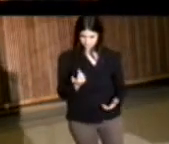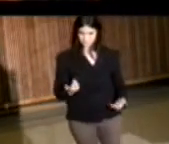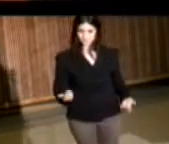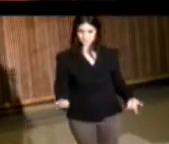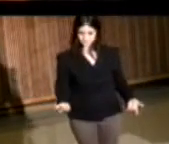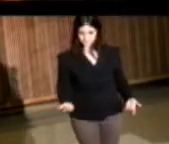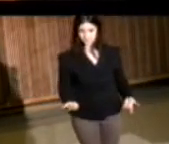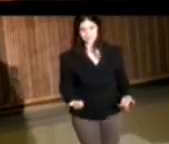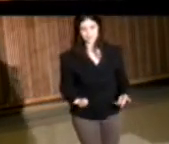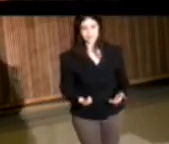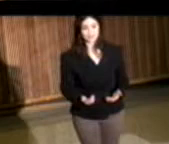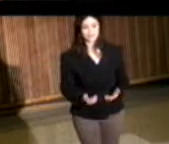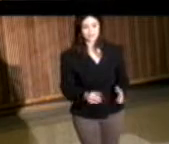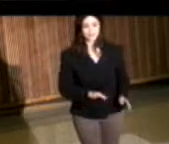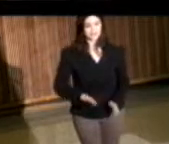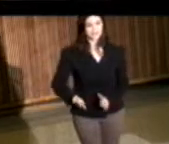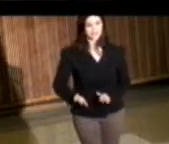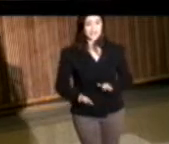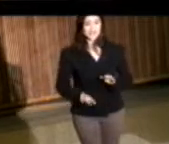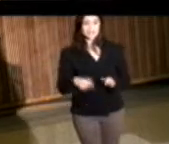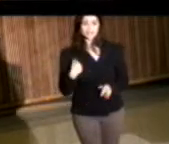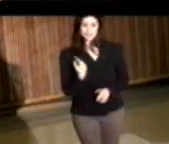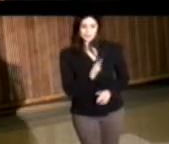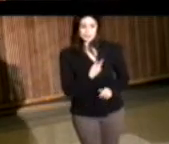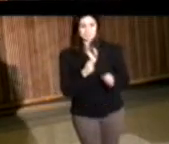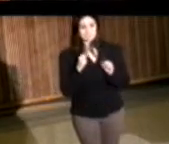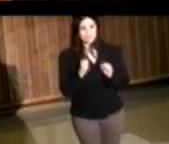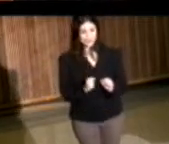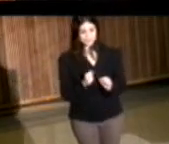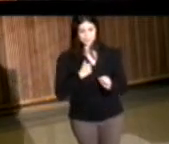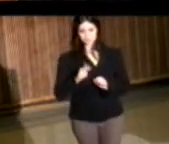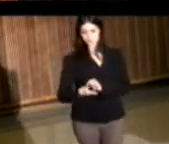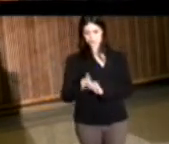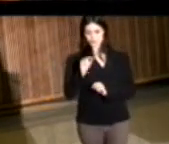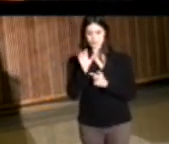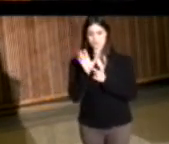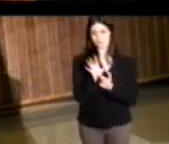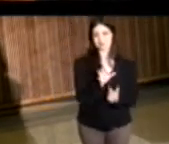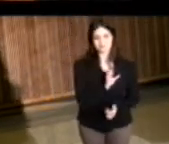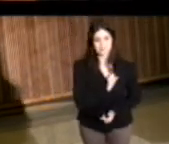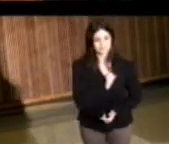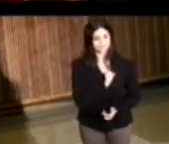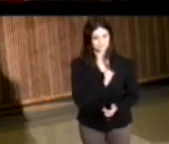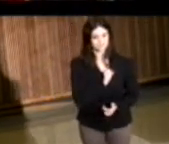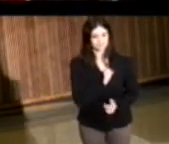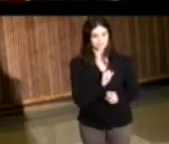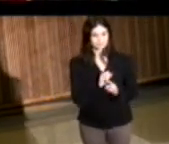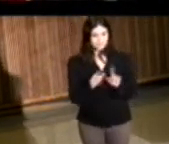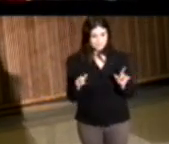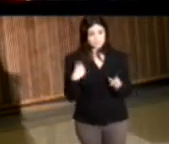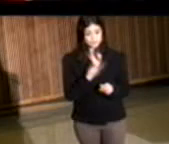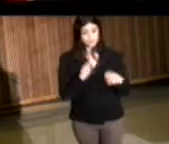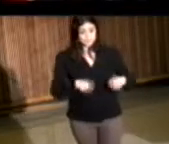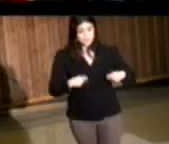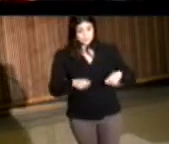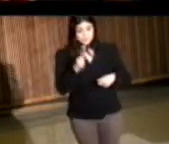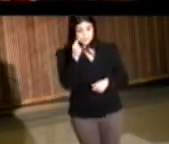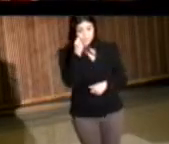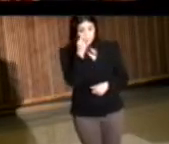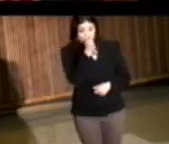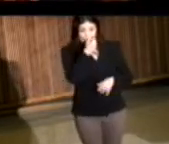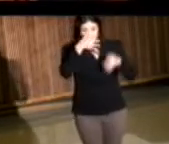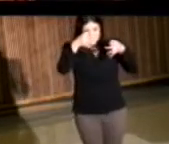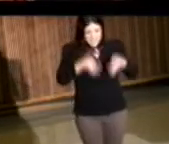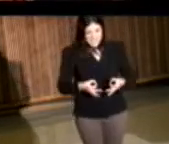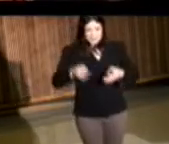A gente pode decidir amar, queridos, se a gente olhar as pessoas na perspectiva do que